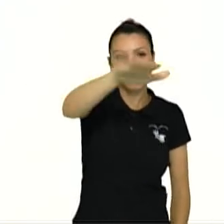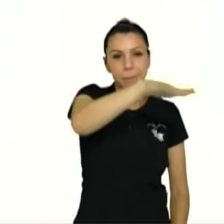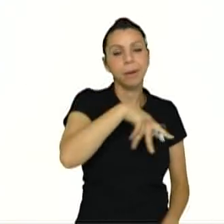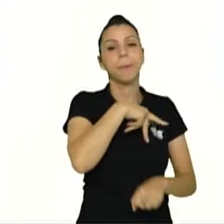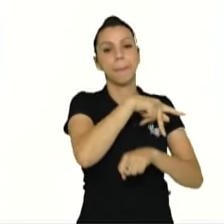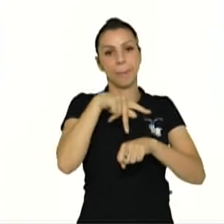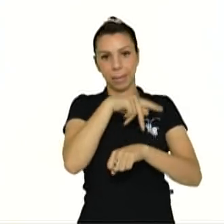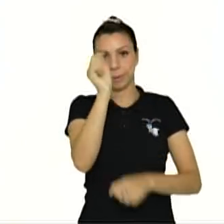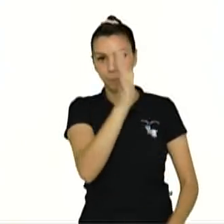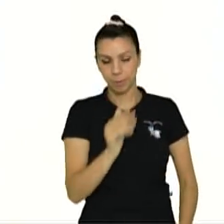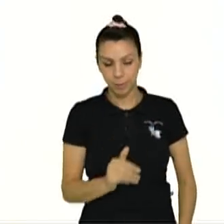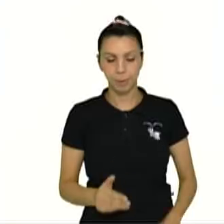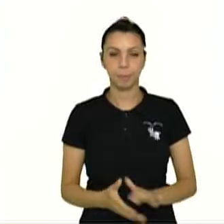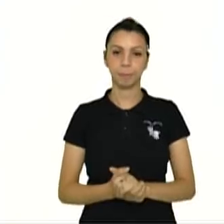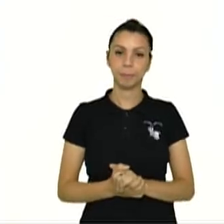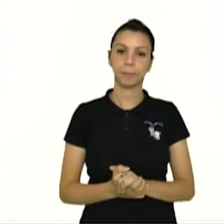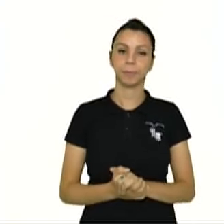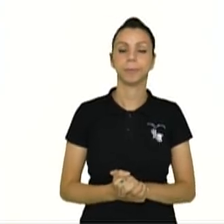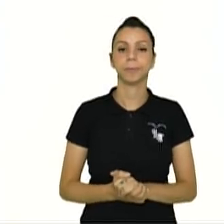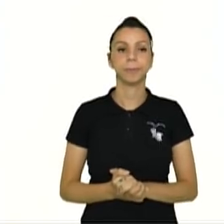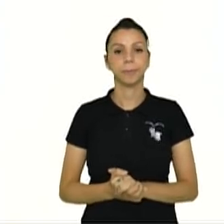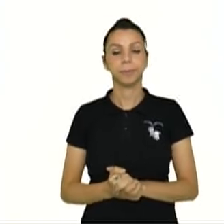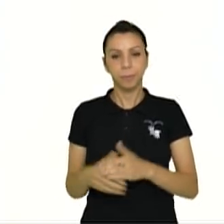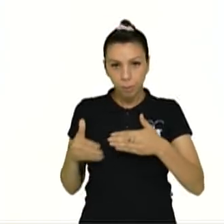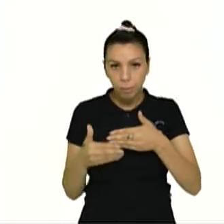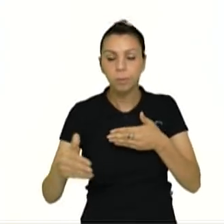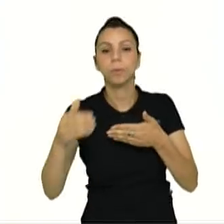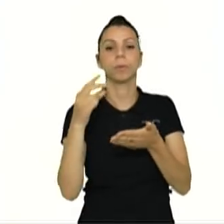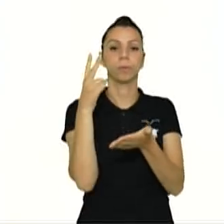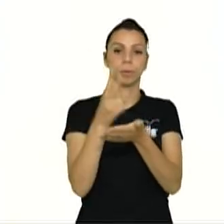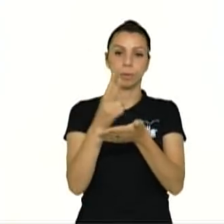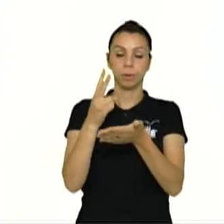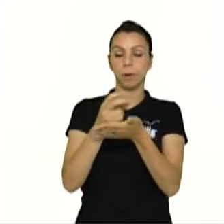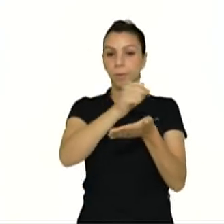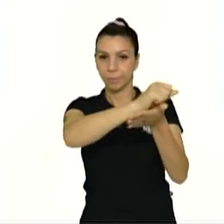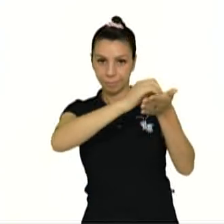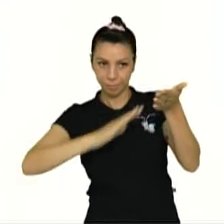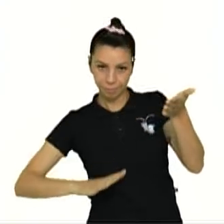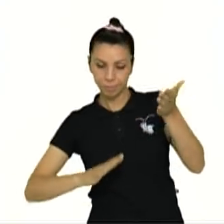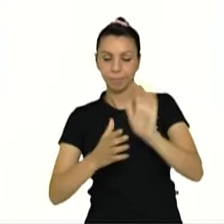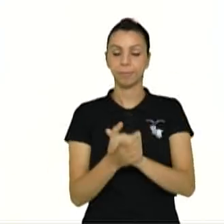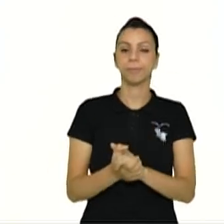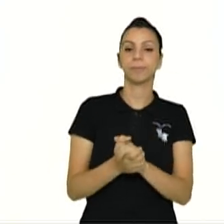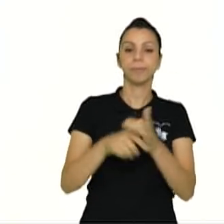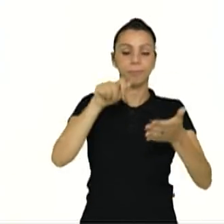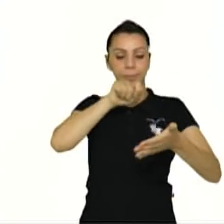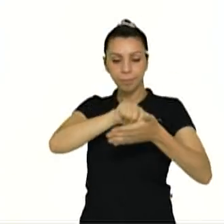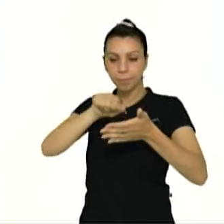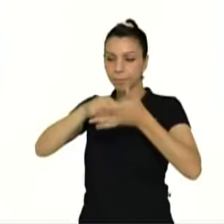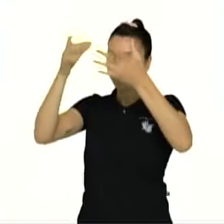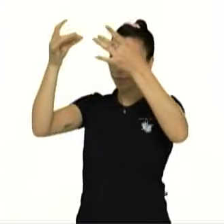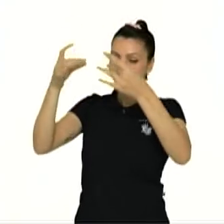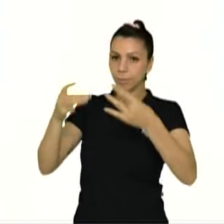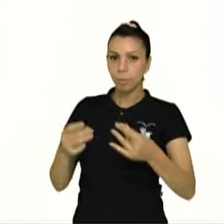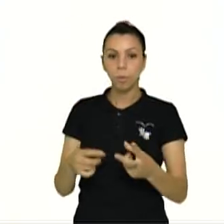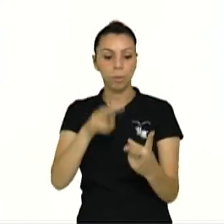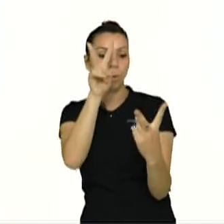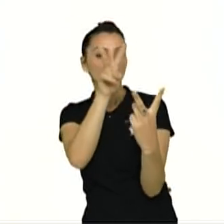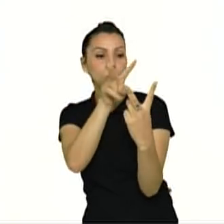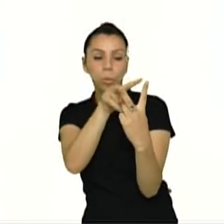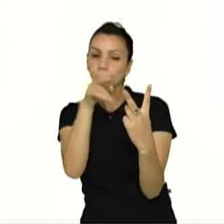país. Continuando, mais uma atividade, tá? Descreva duas dificuldades de